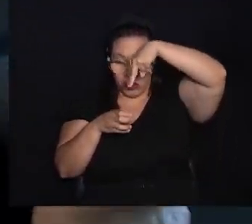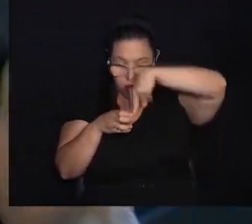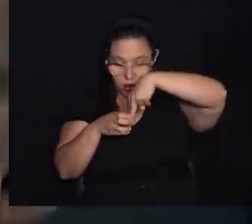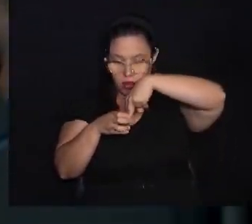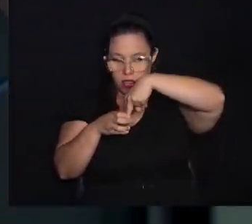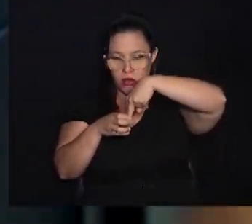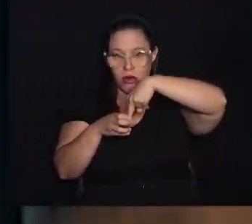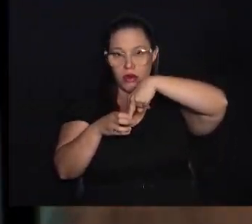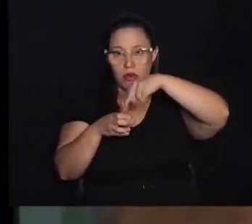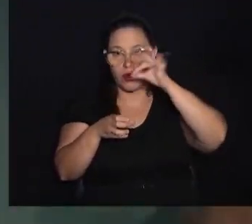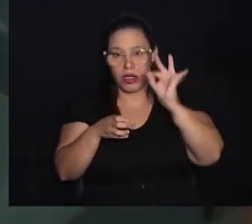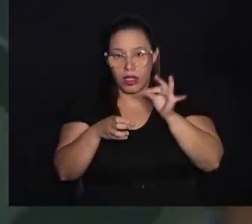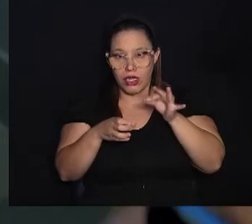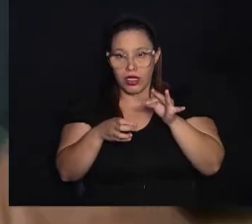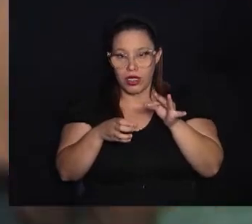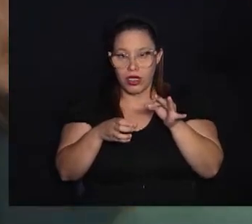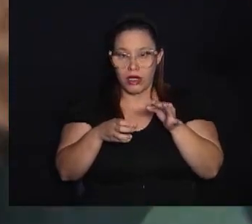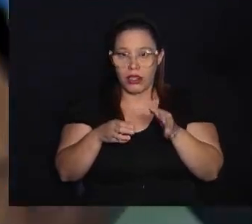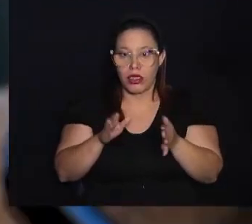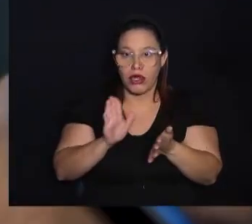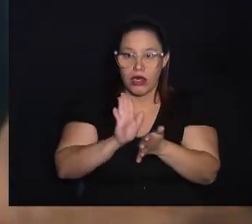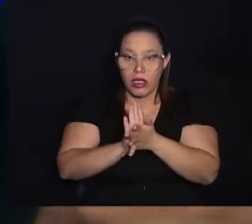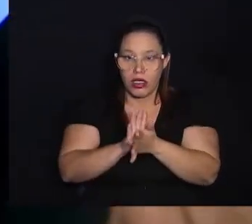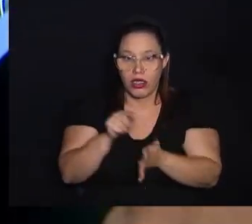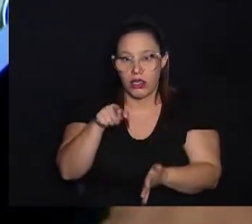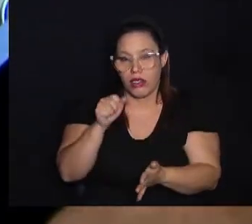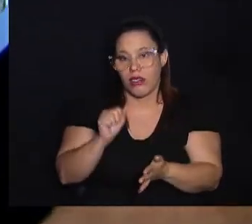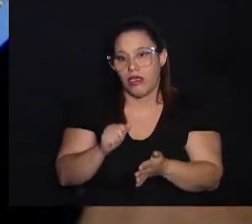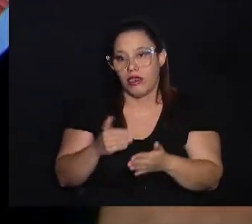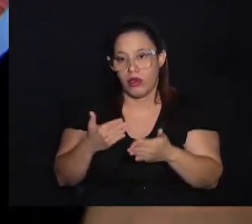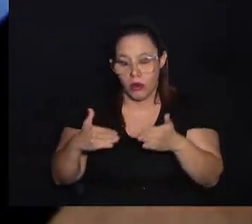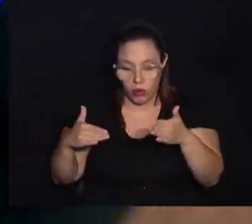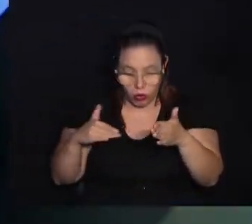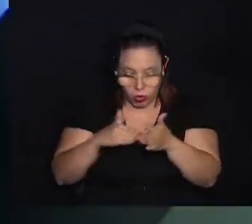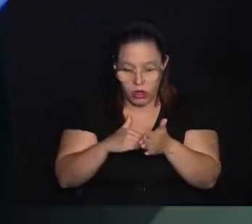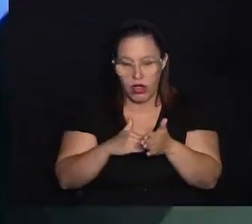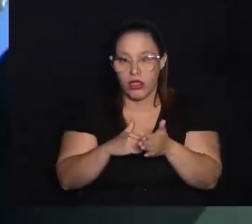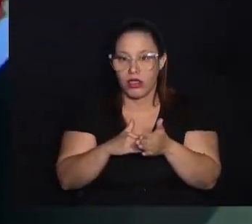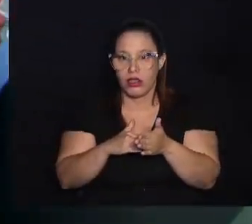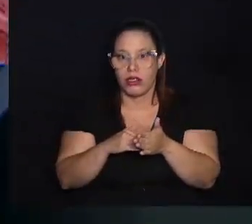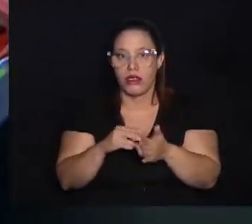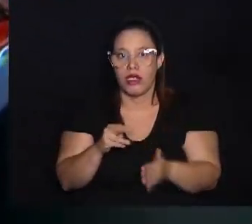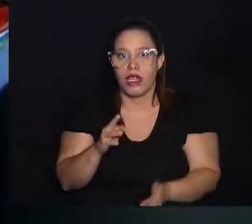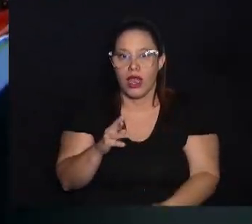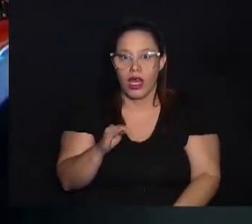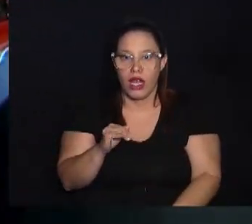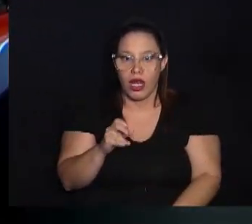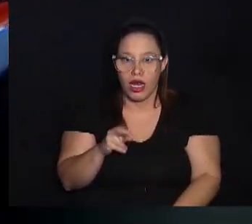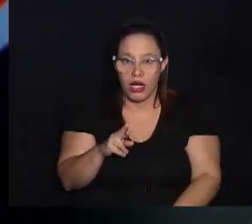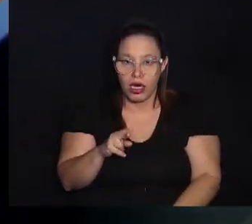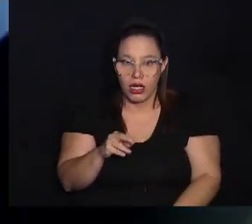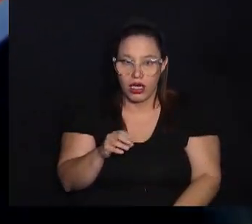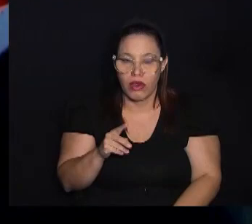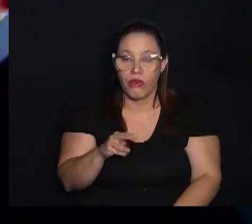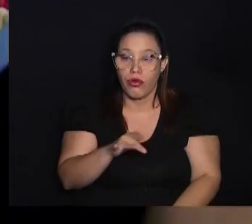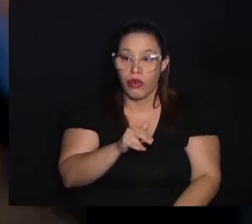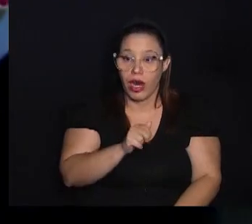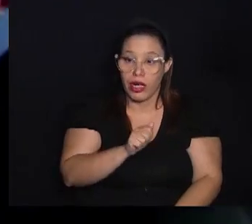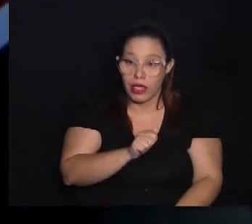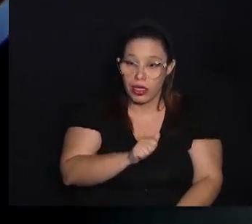o correto é colocar aqui, ó, cada talher no seu local,